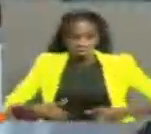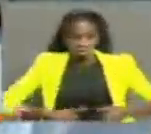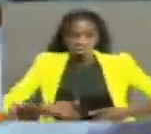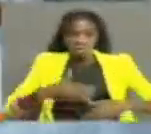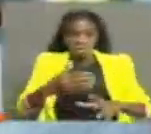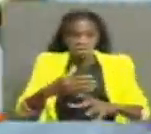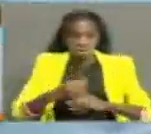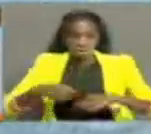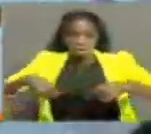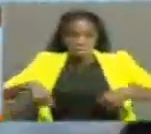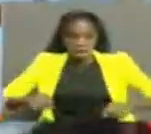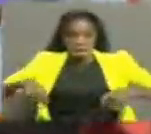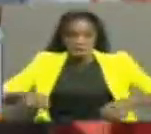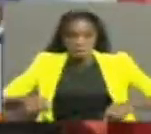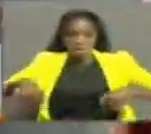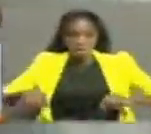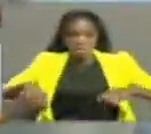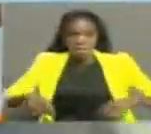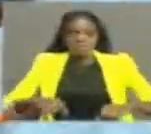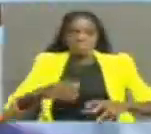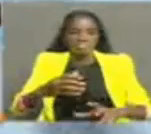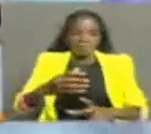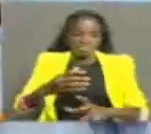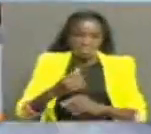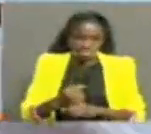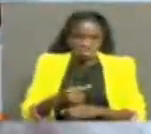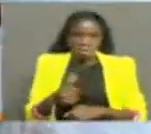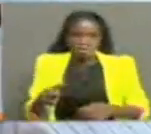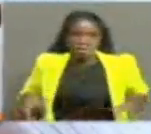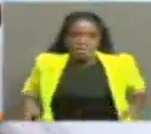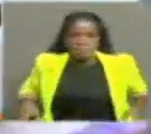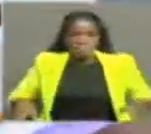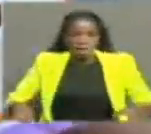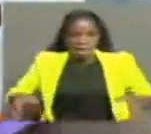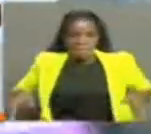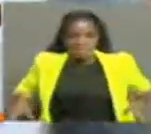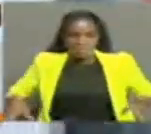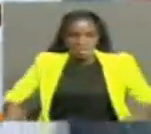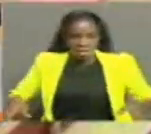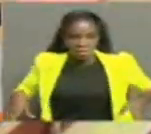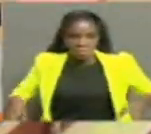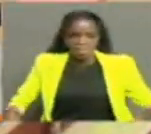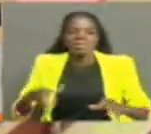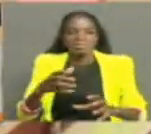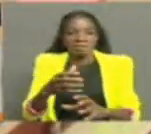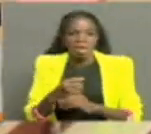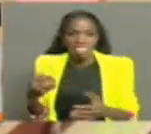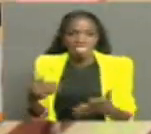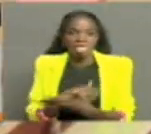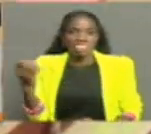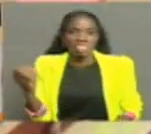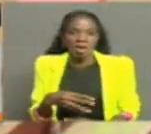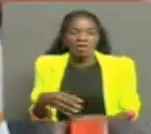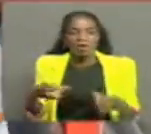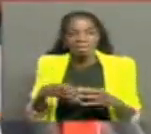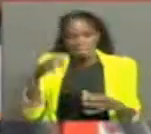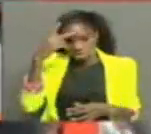uma motorizada de 3 rodas e uma cadeira de rodas. Eu estou grato por tudo que o partido tem feito, o MPLA tem